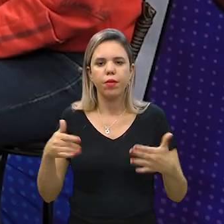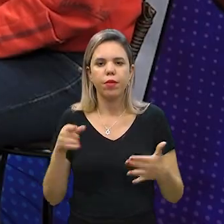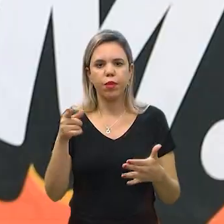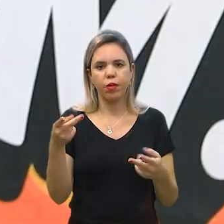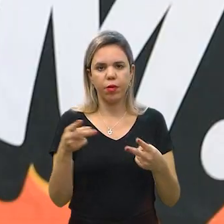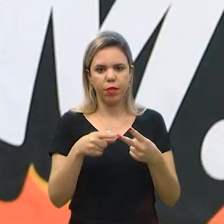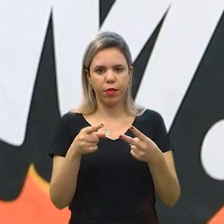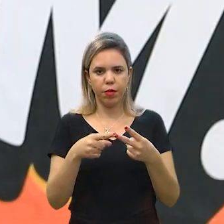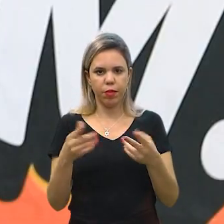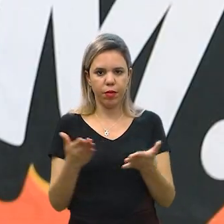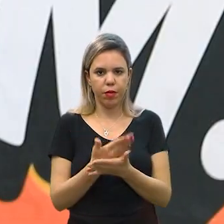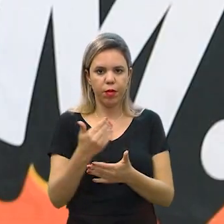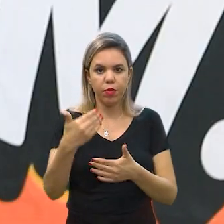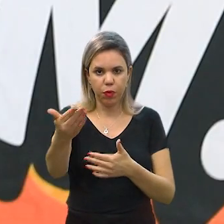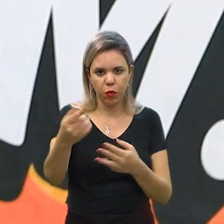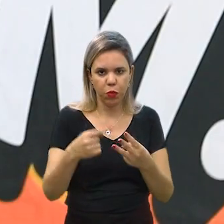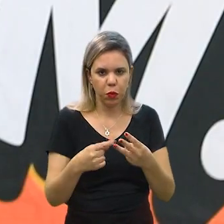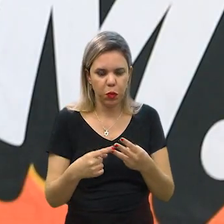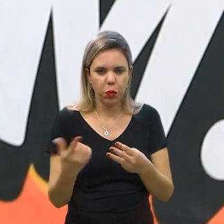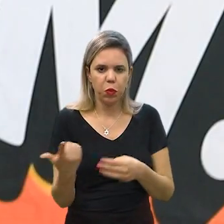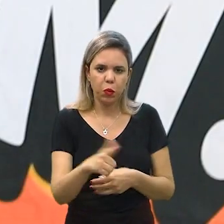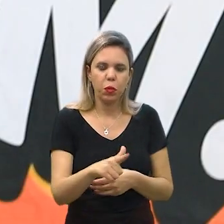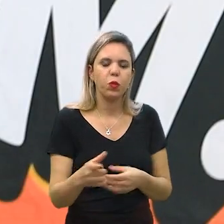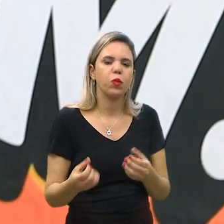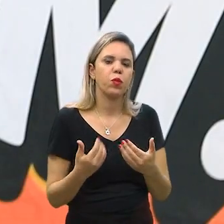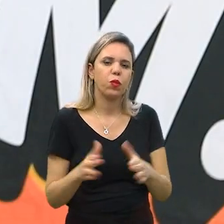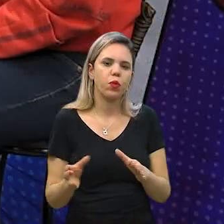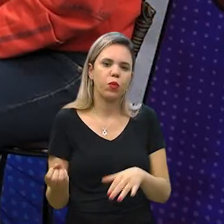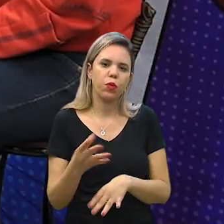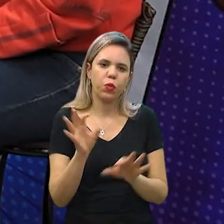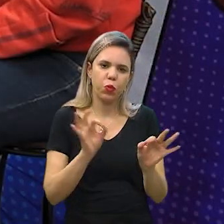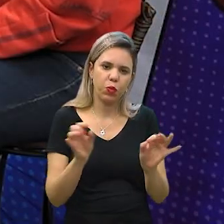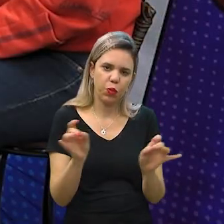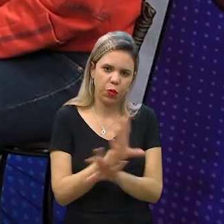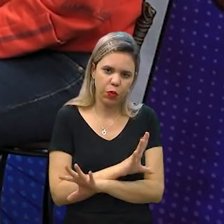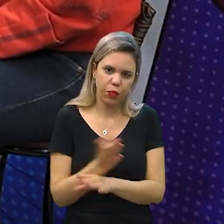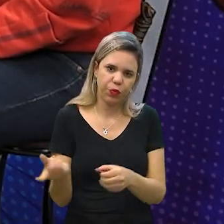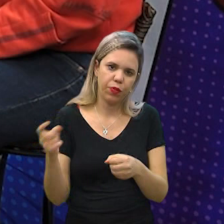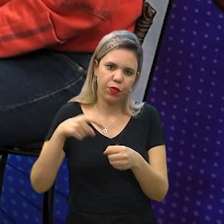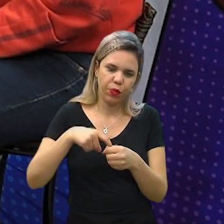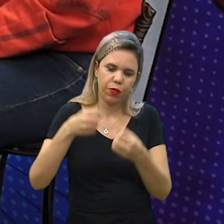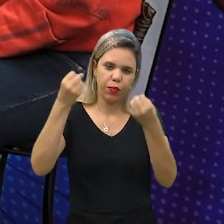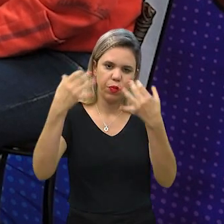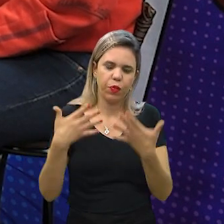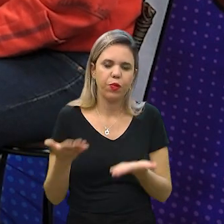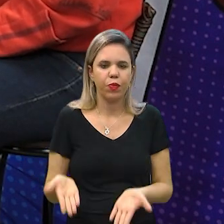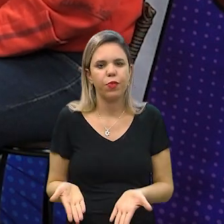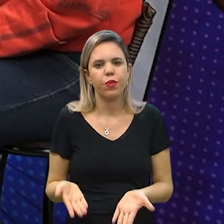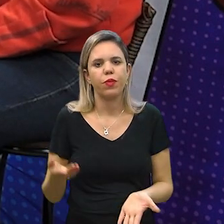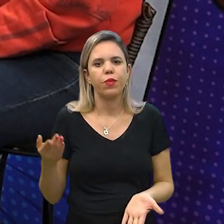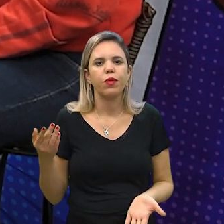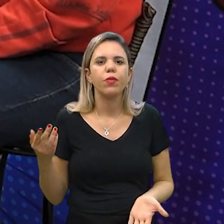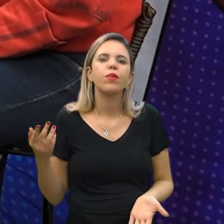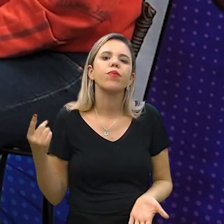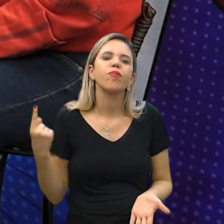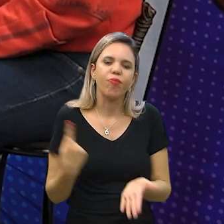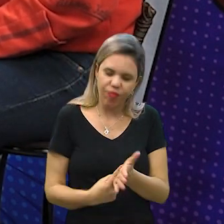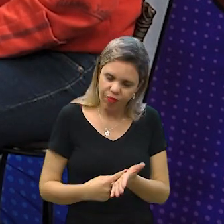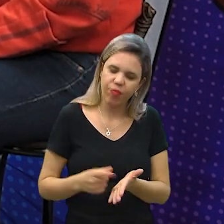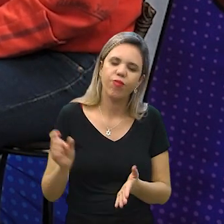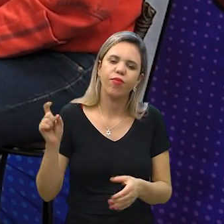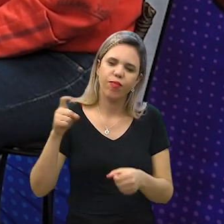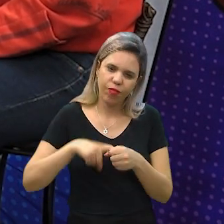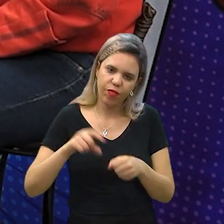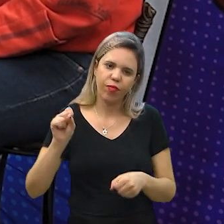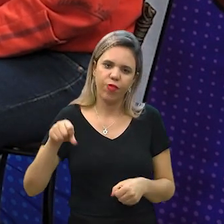quando o segundo livro, o próximo livro, né? O lançamento estiver prontinho, volta aqui para comentar com a gente?